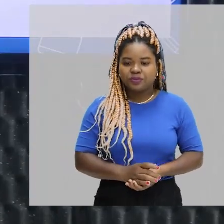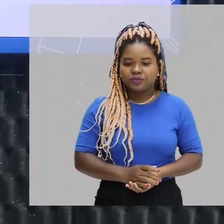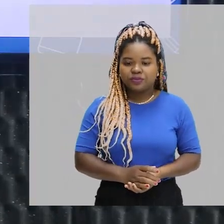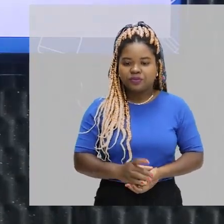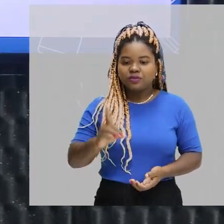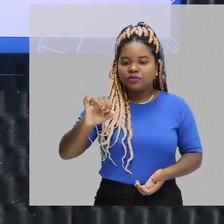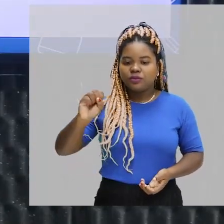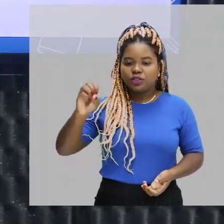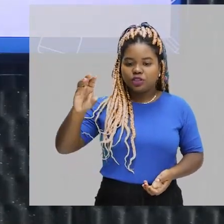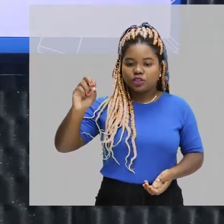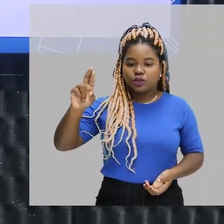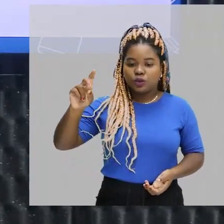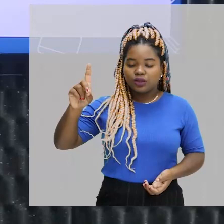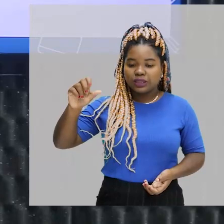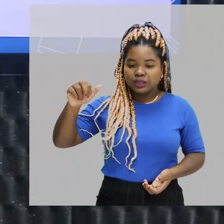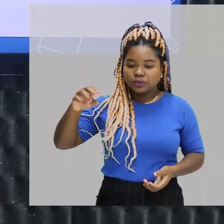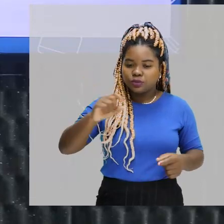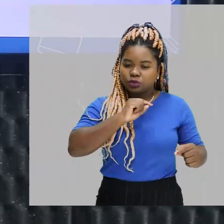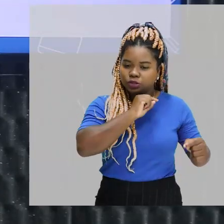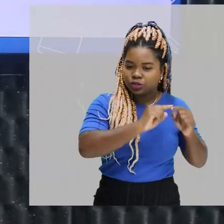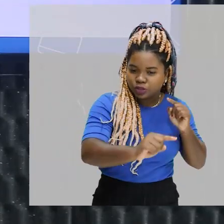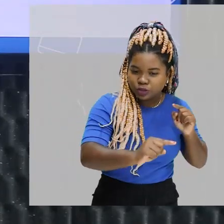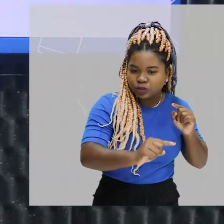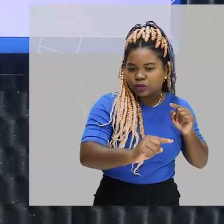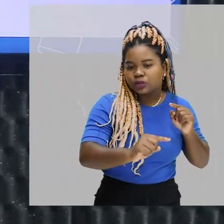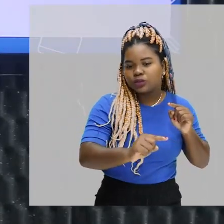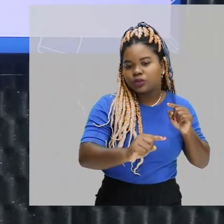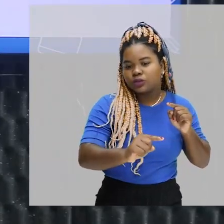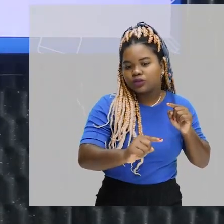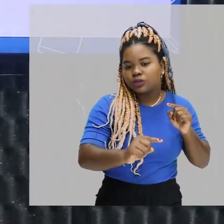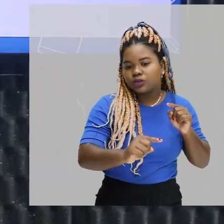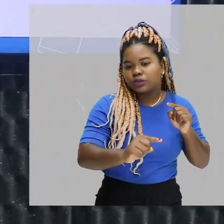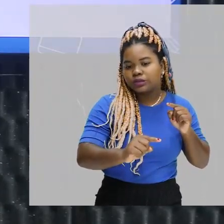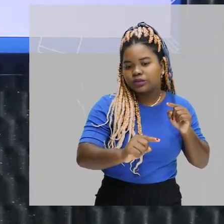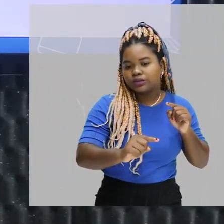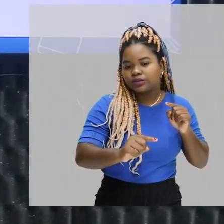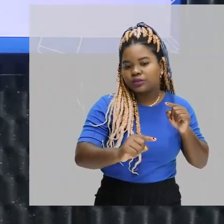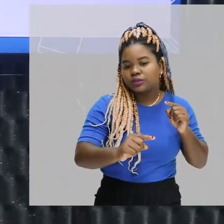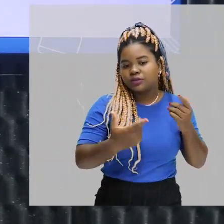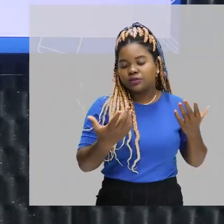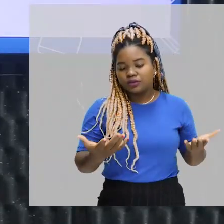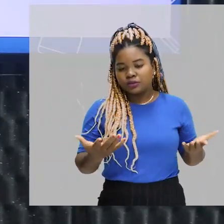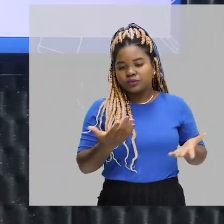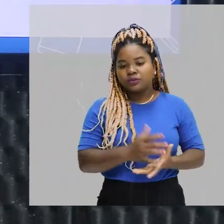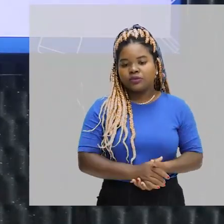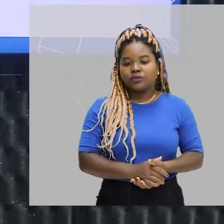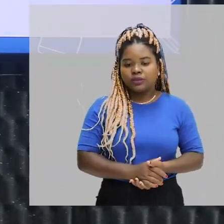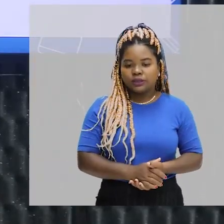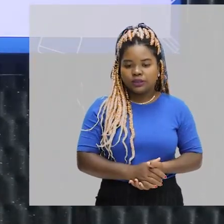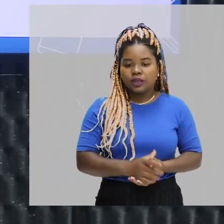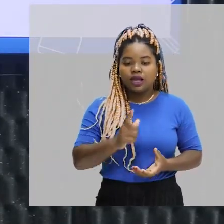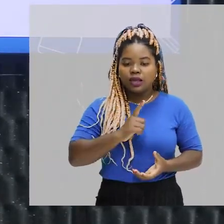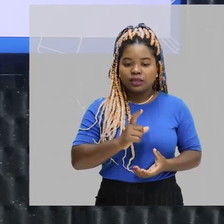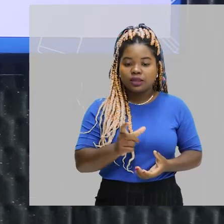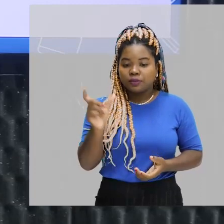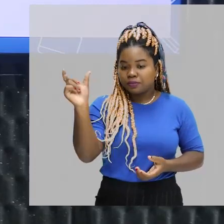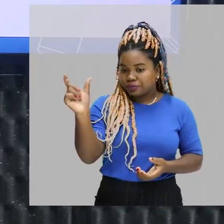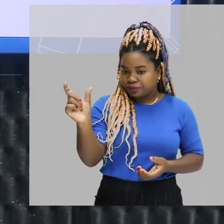desloca o verbo de perto do sujeito, mas não muda a